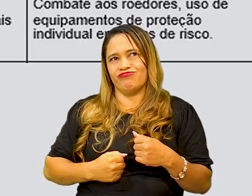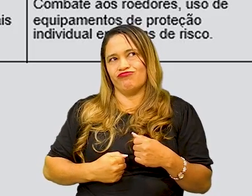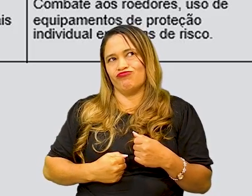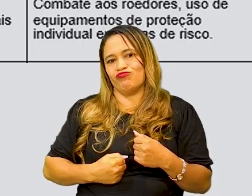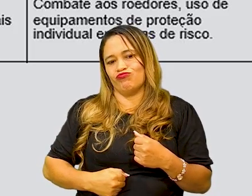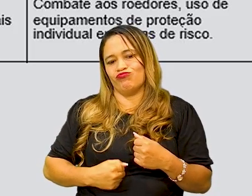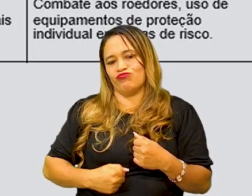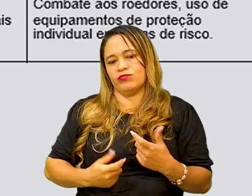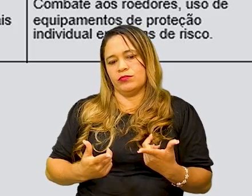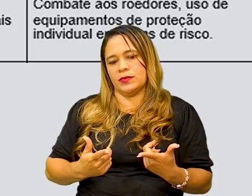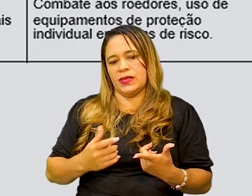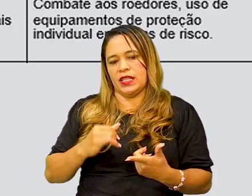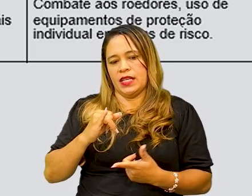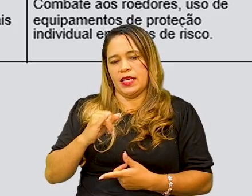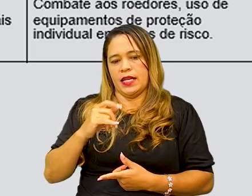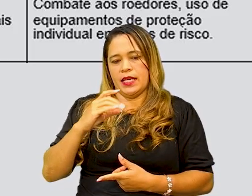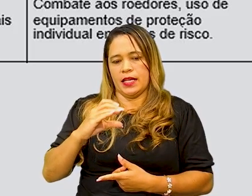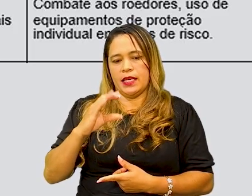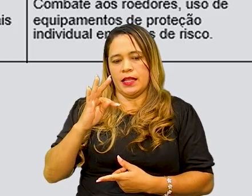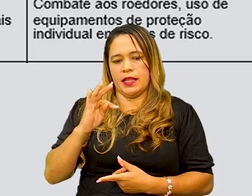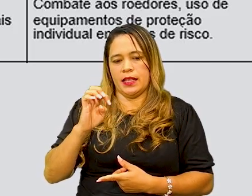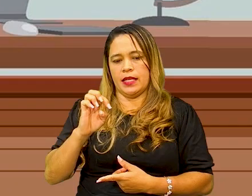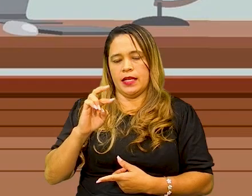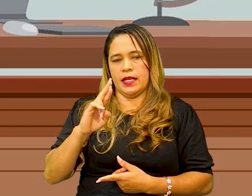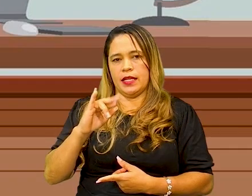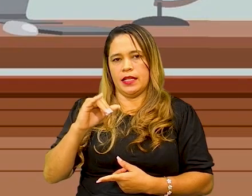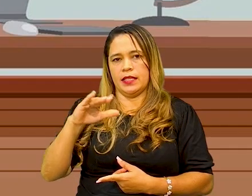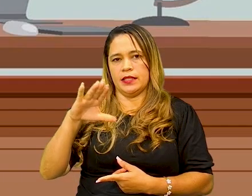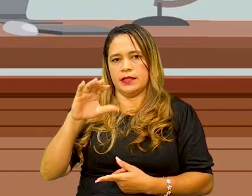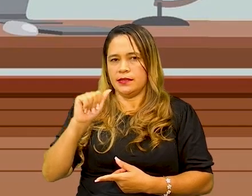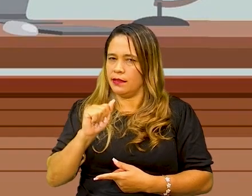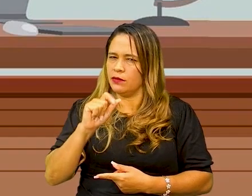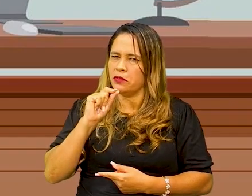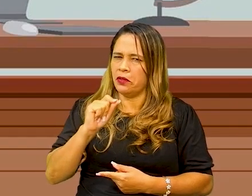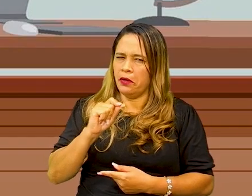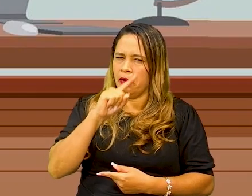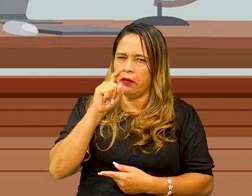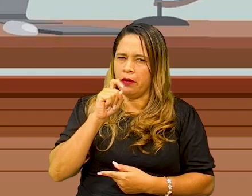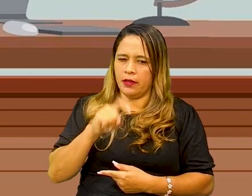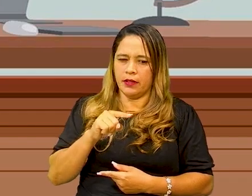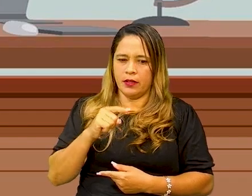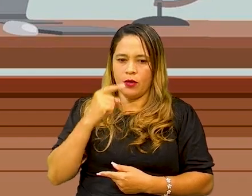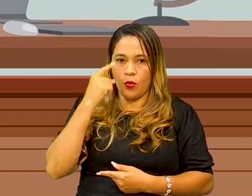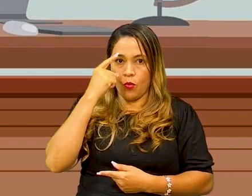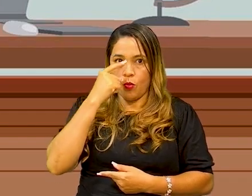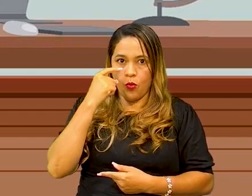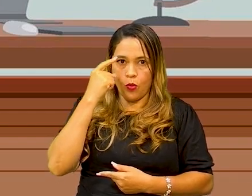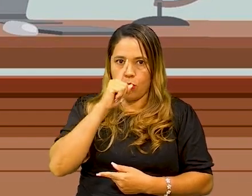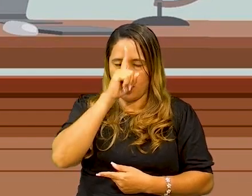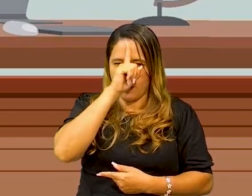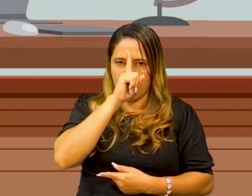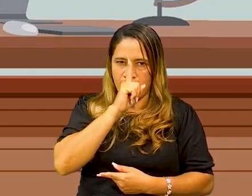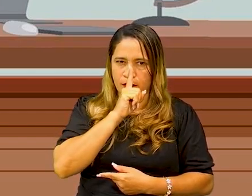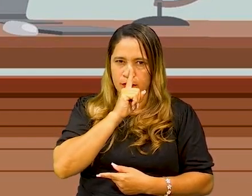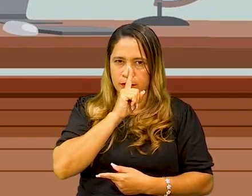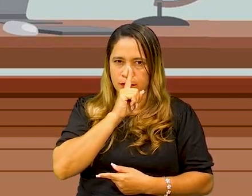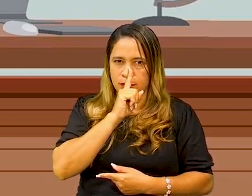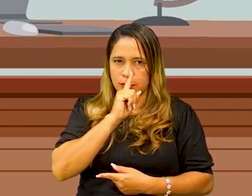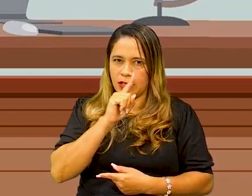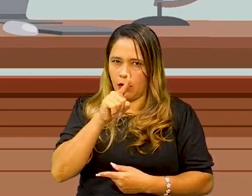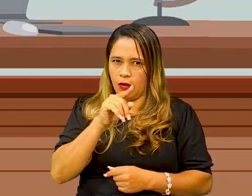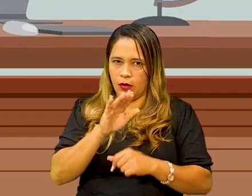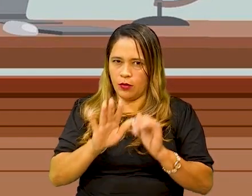coisa chamada de icterícia? Volta para mim aqui com ênfase. O olho fica amarelado, beleza? Só que agora toma